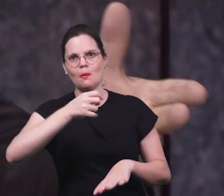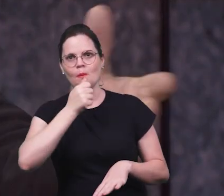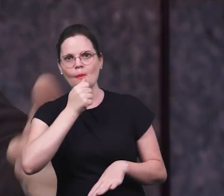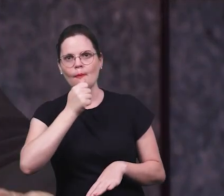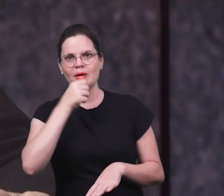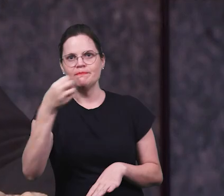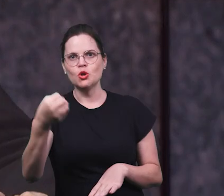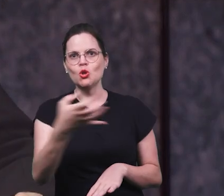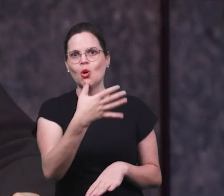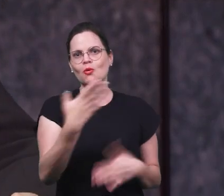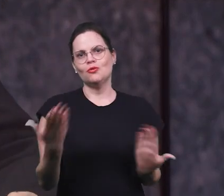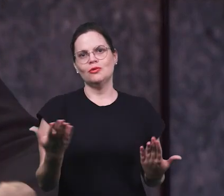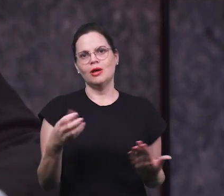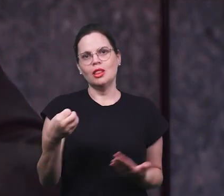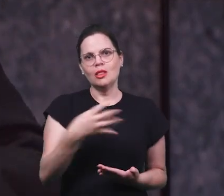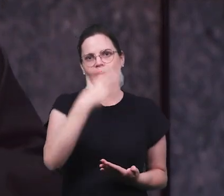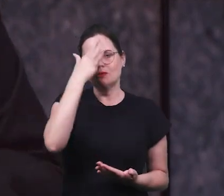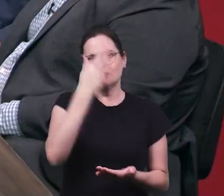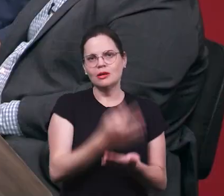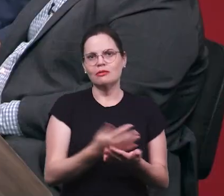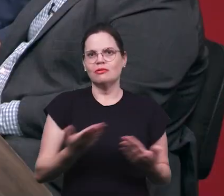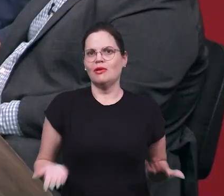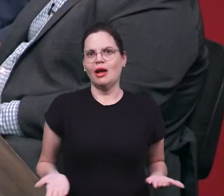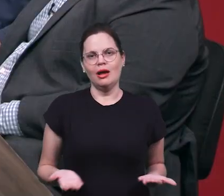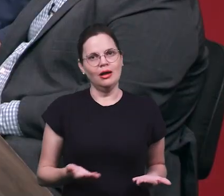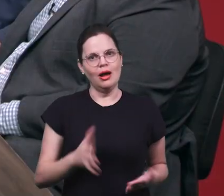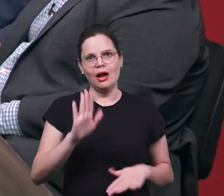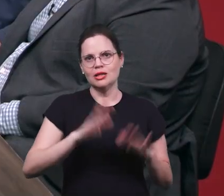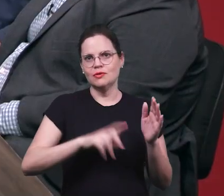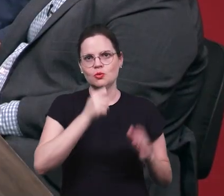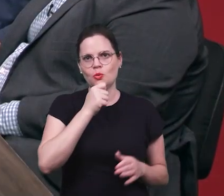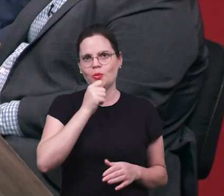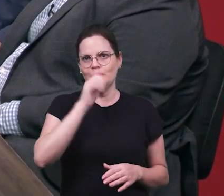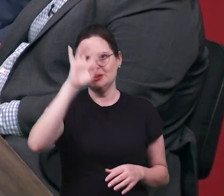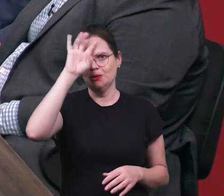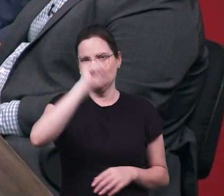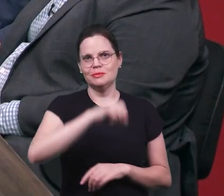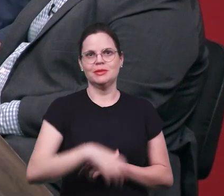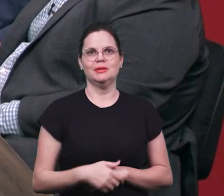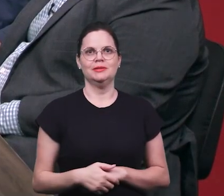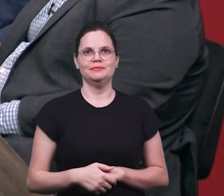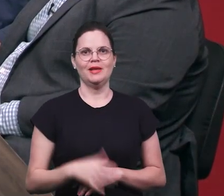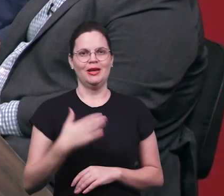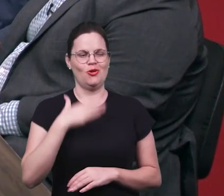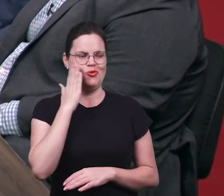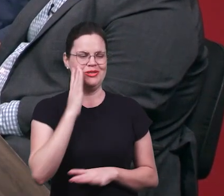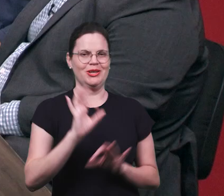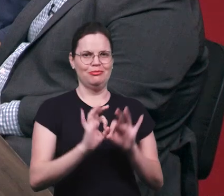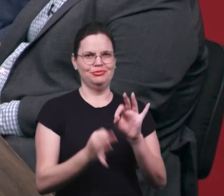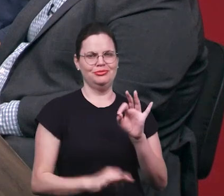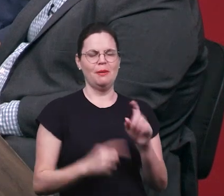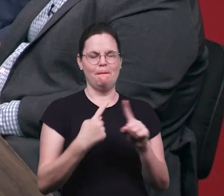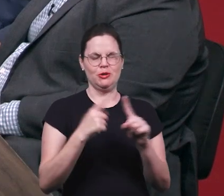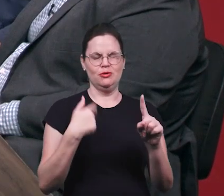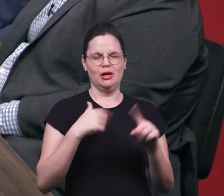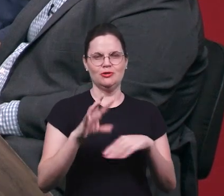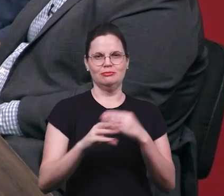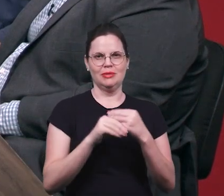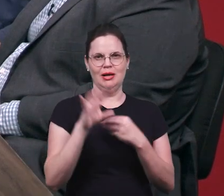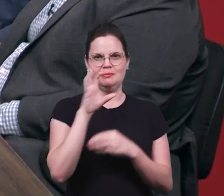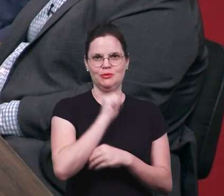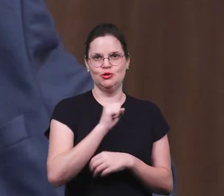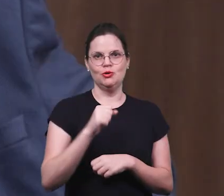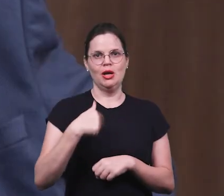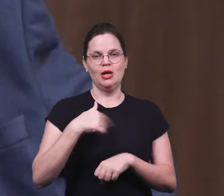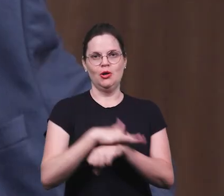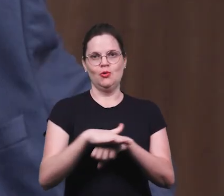são chamados... Antônio Carlos, eu falei muito aqui, mas eu queria lembrar um fato que eu conversei com o pastor Judeu tinha semana sobre isso. Nós estamos estudando sobre